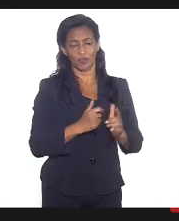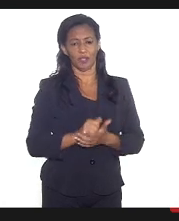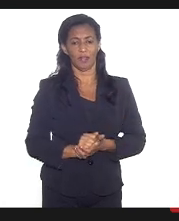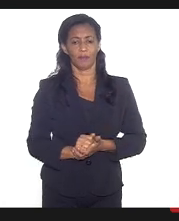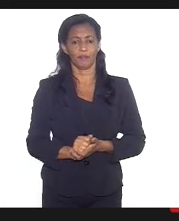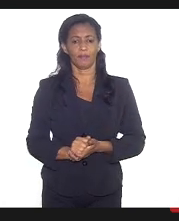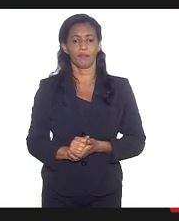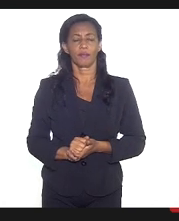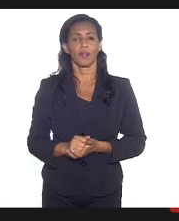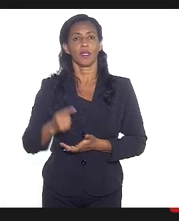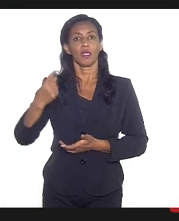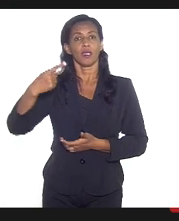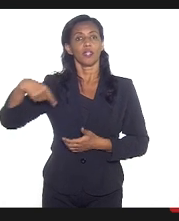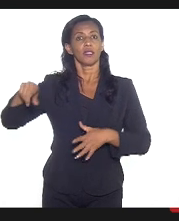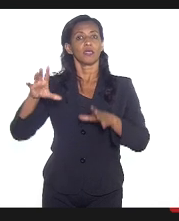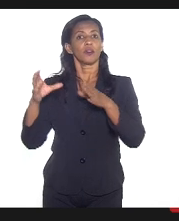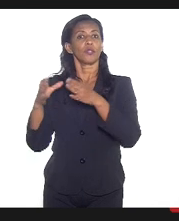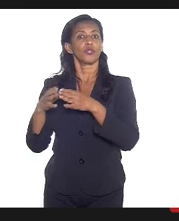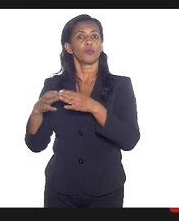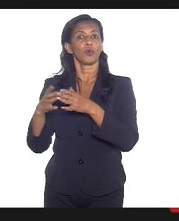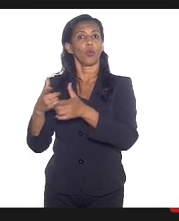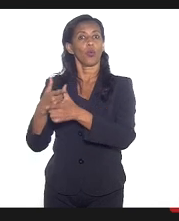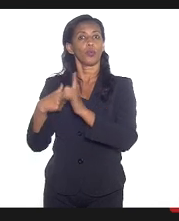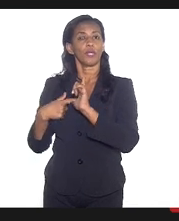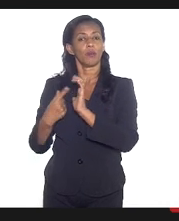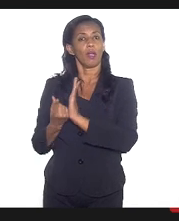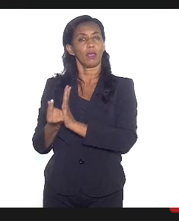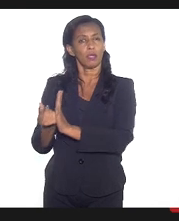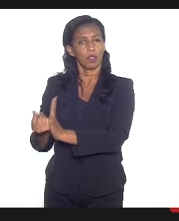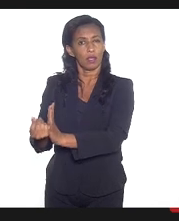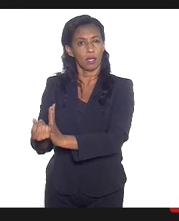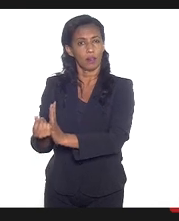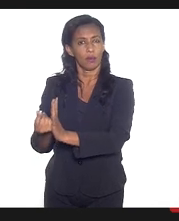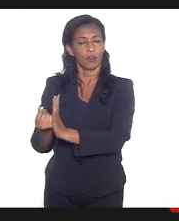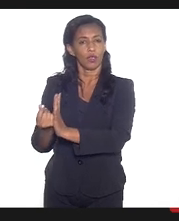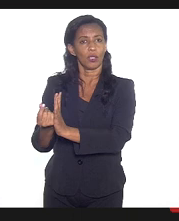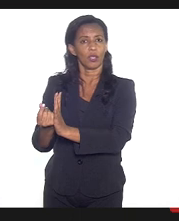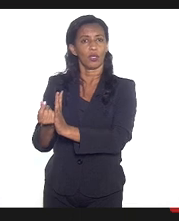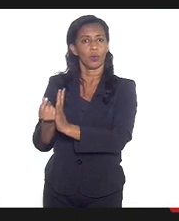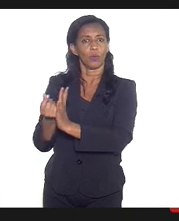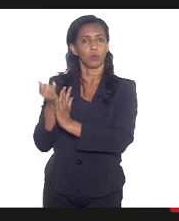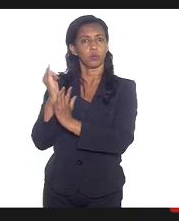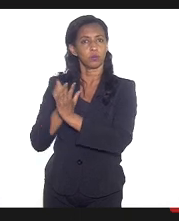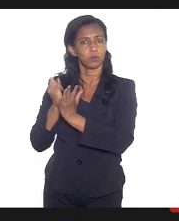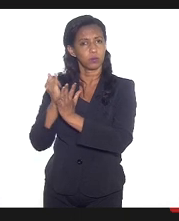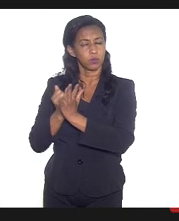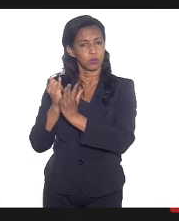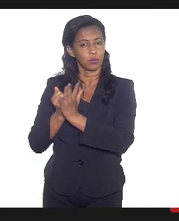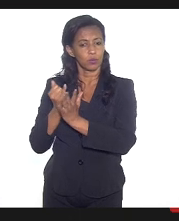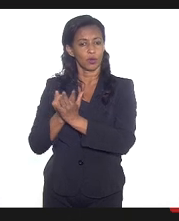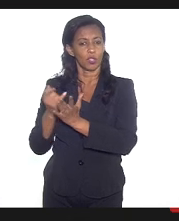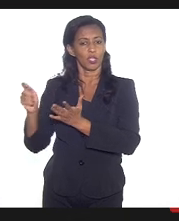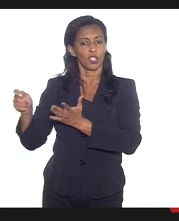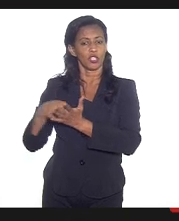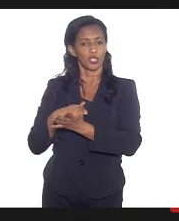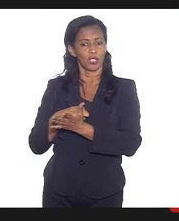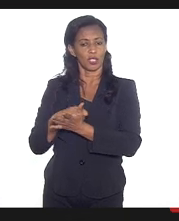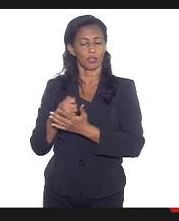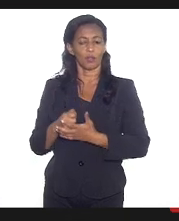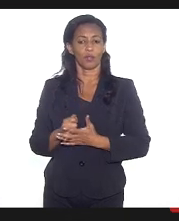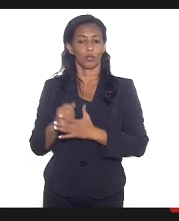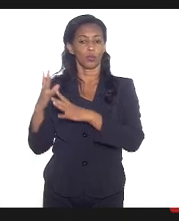grandes devedores? Aqueles com dívida tributária com crédito tributário inscrito em dívida ativa,